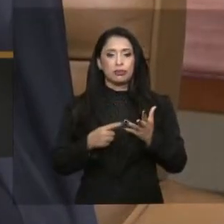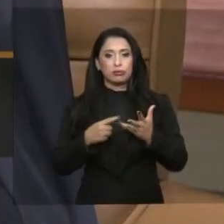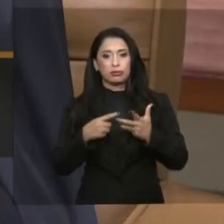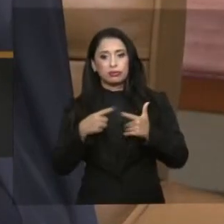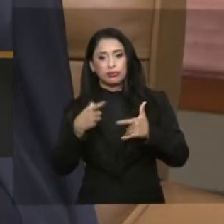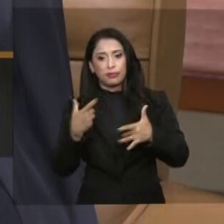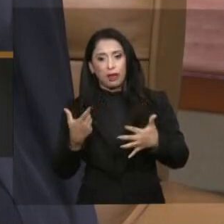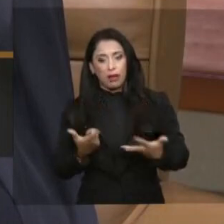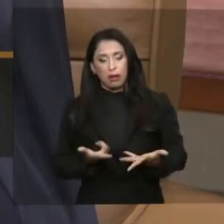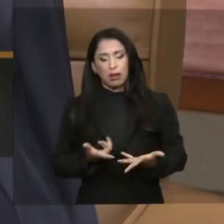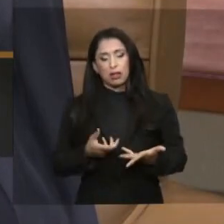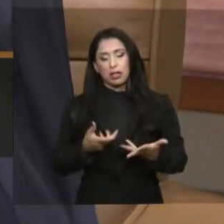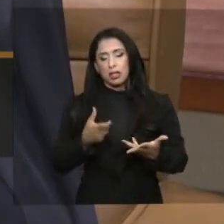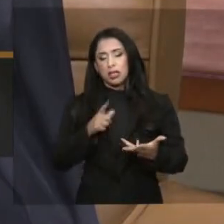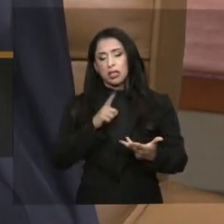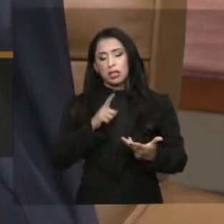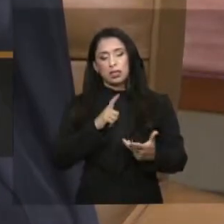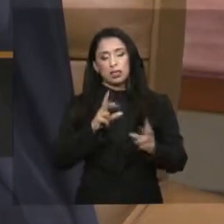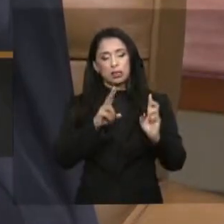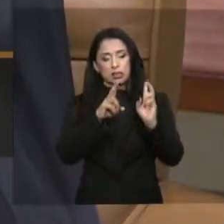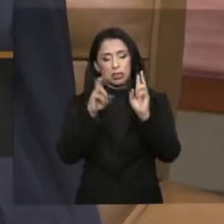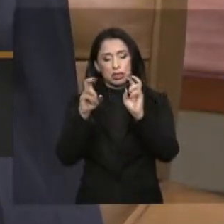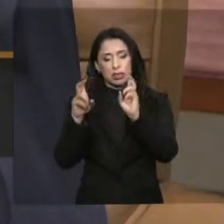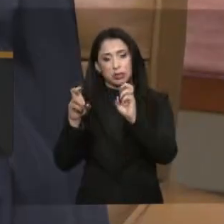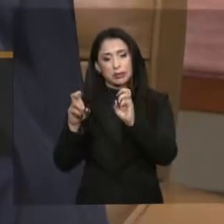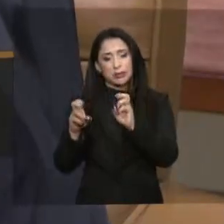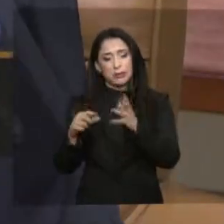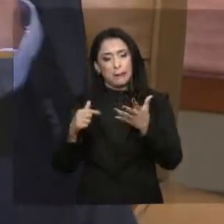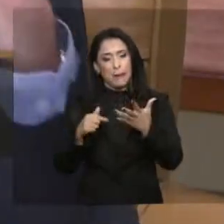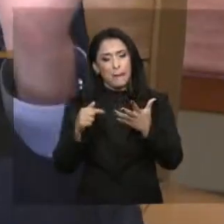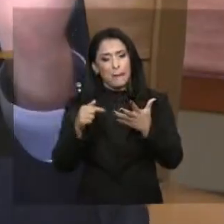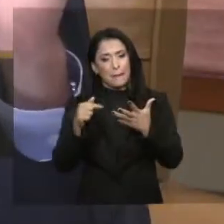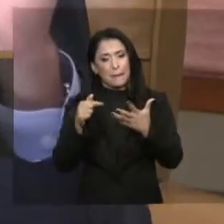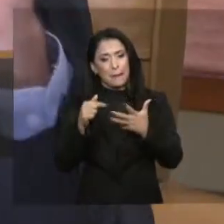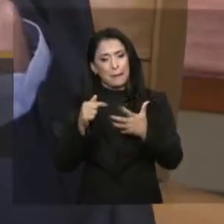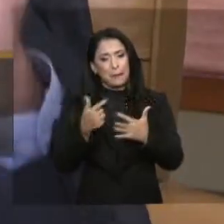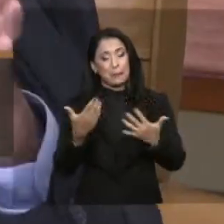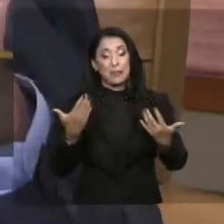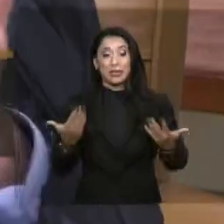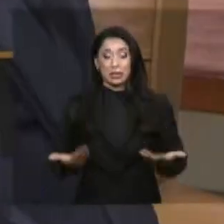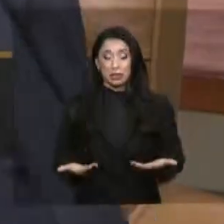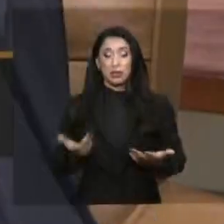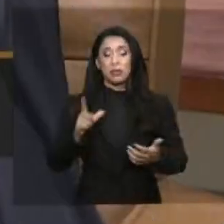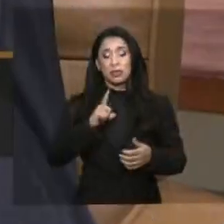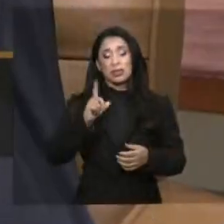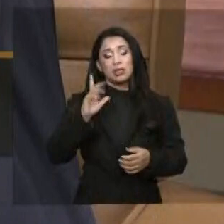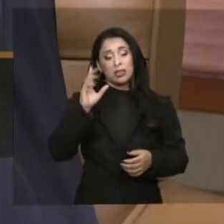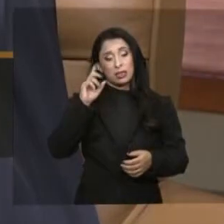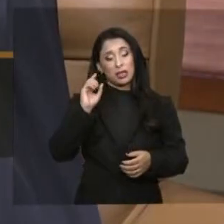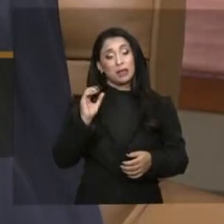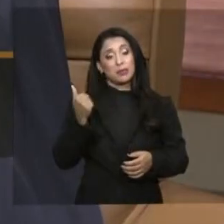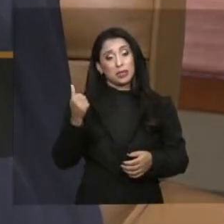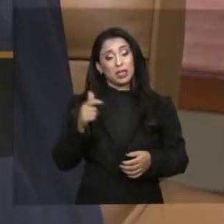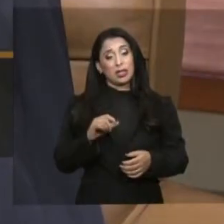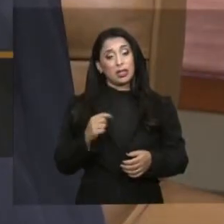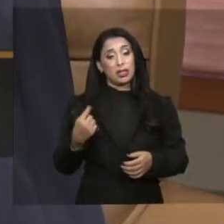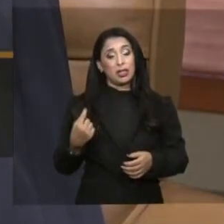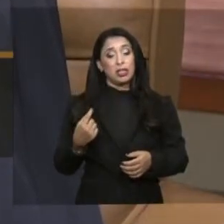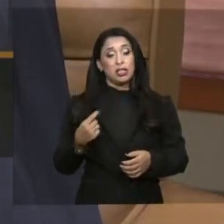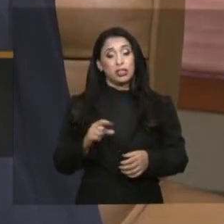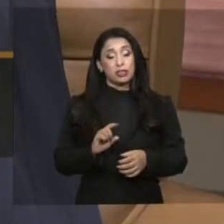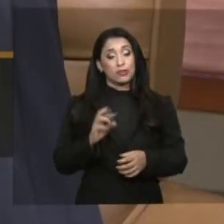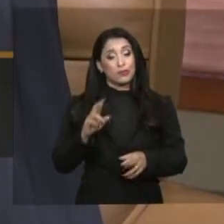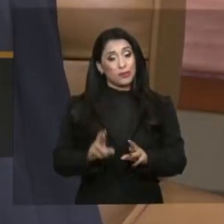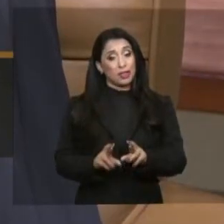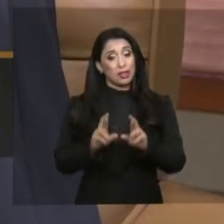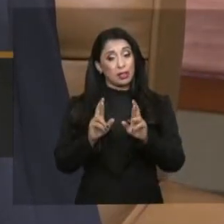questões. Não me parece, assim, a priori o caso é singular, mas que se possa